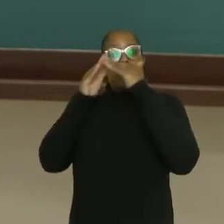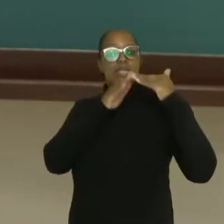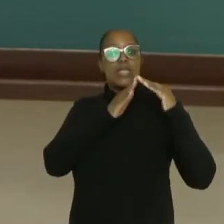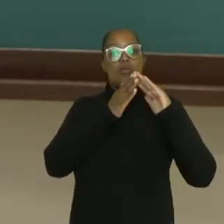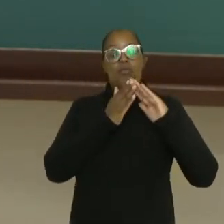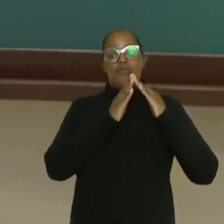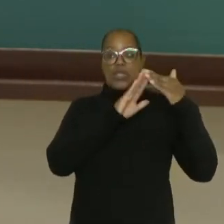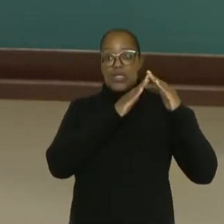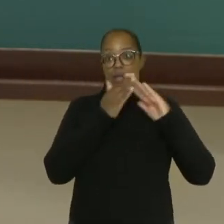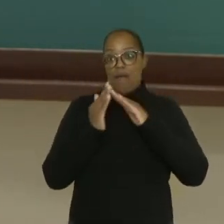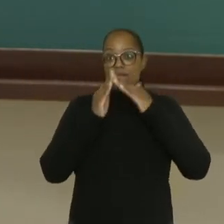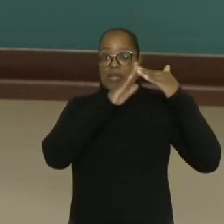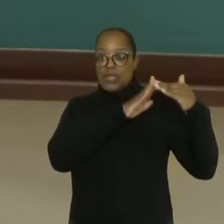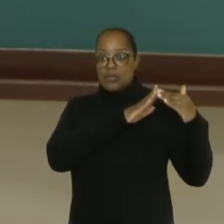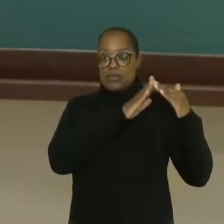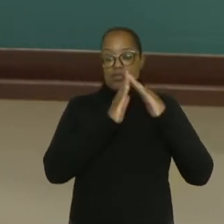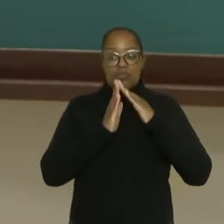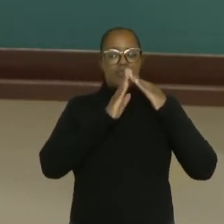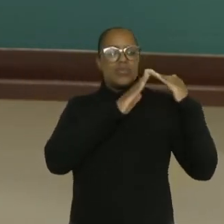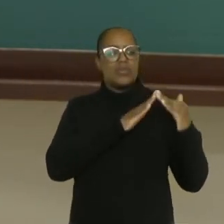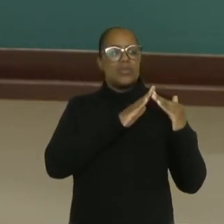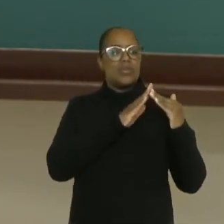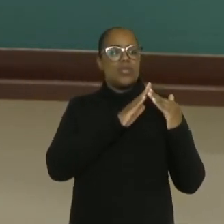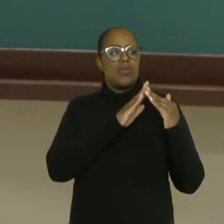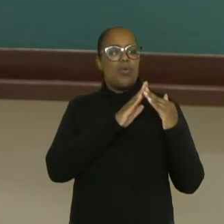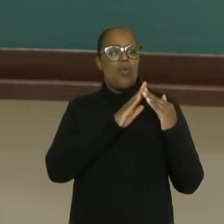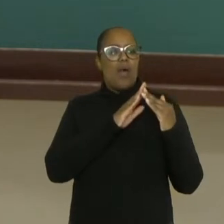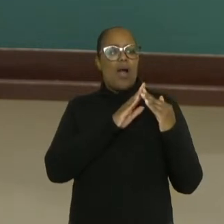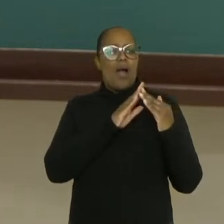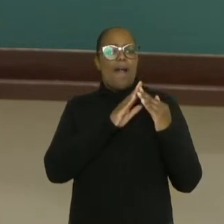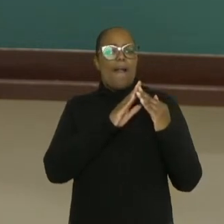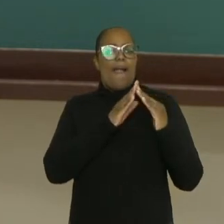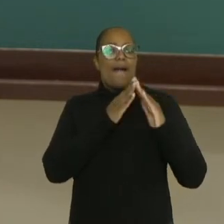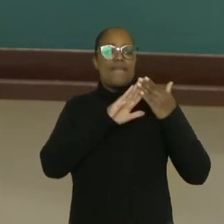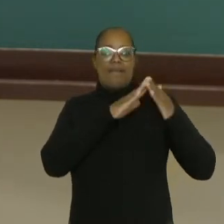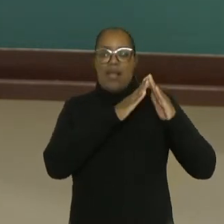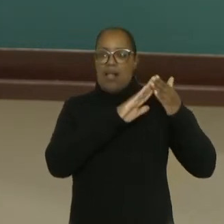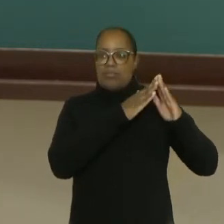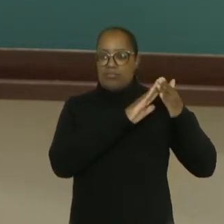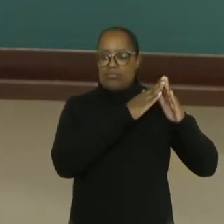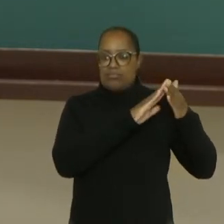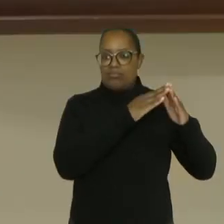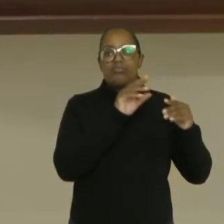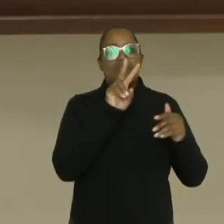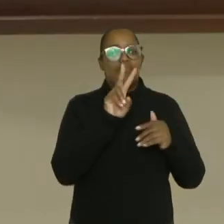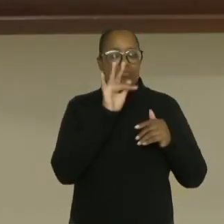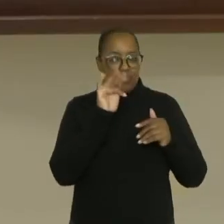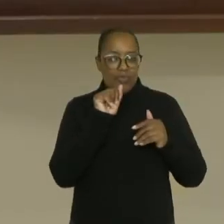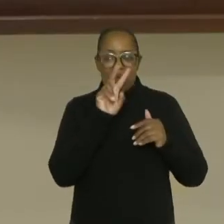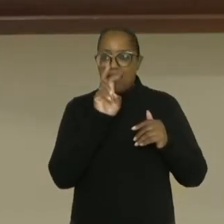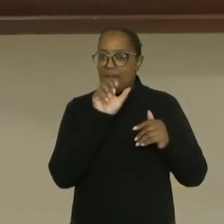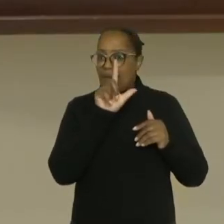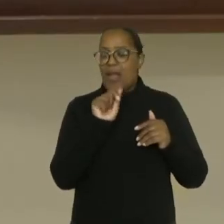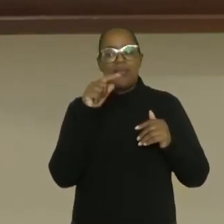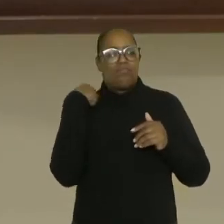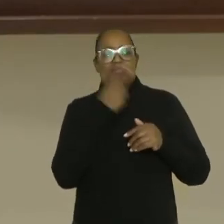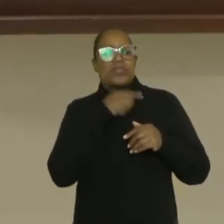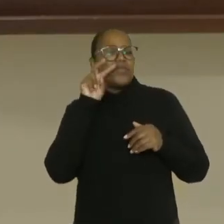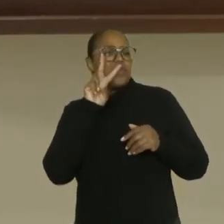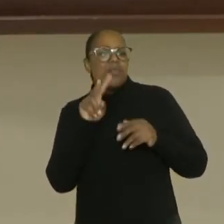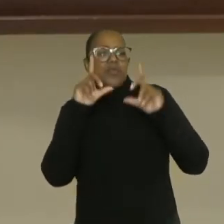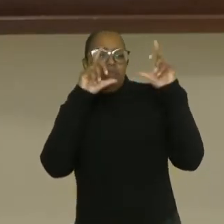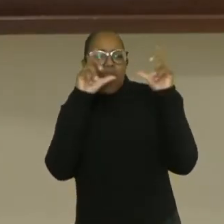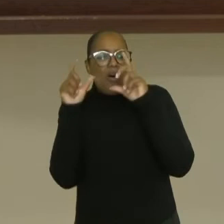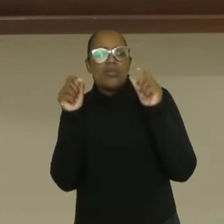muros mesmo que vai segregando, vai deixando cada vez mais à margem. Então, nessas imagens que a gente vê do Rio, de São Paulo,